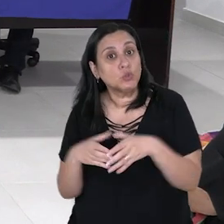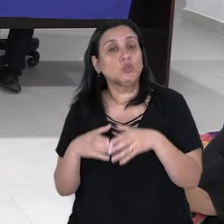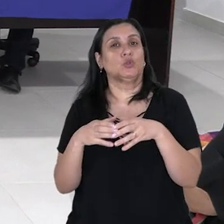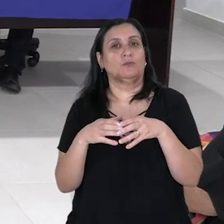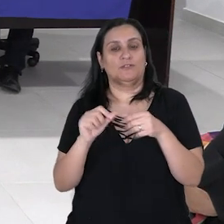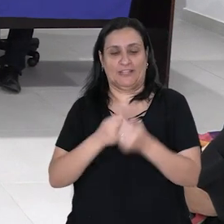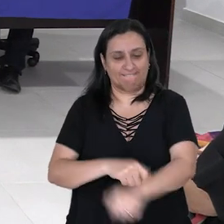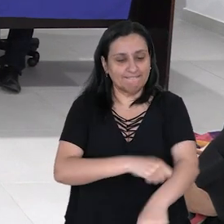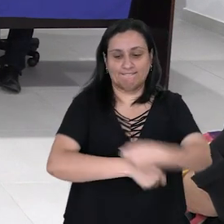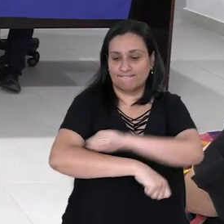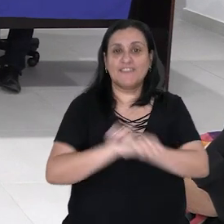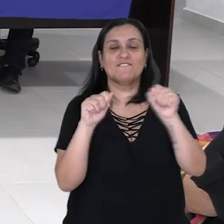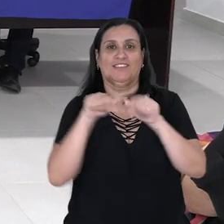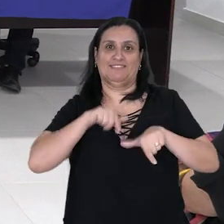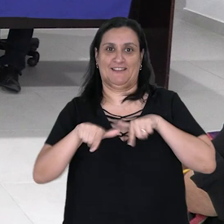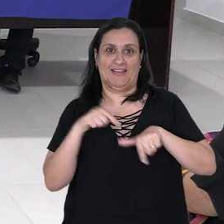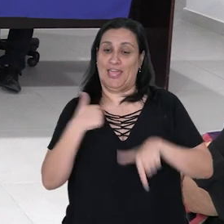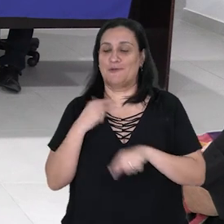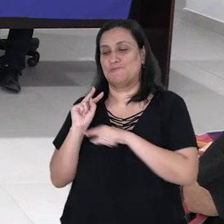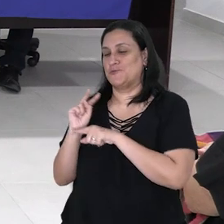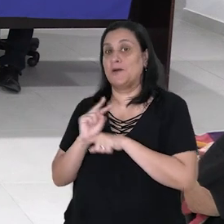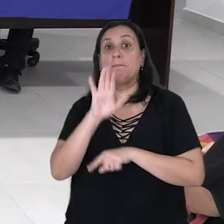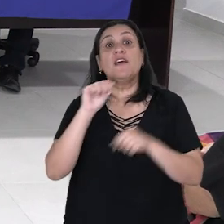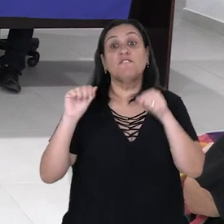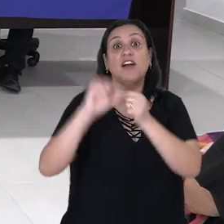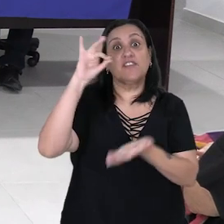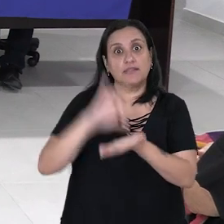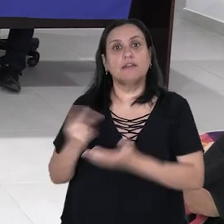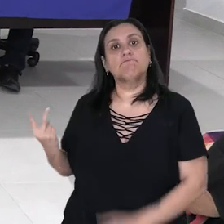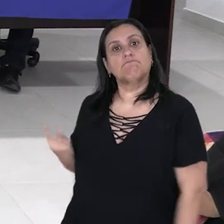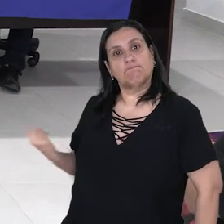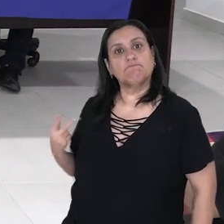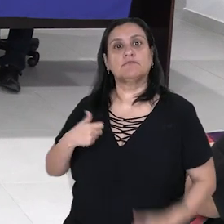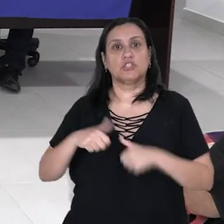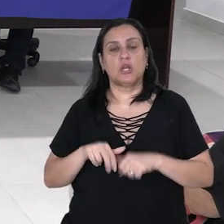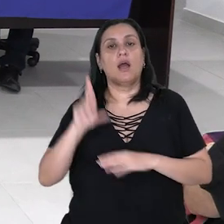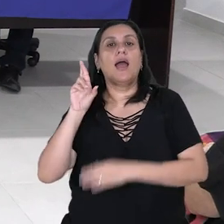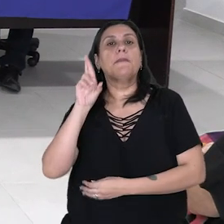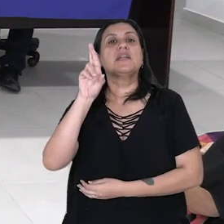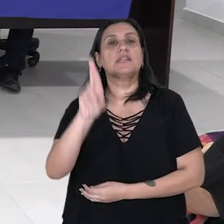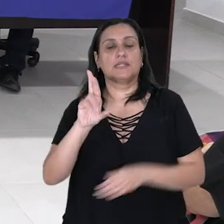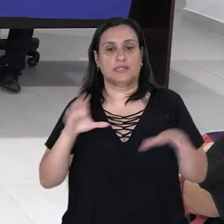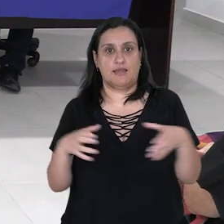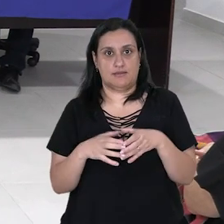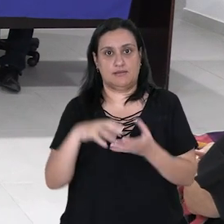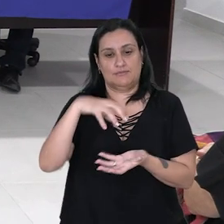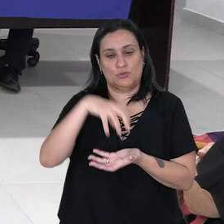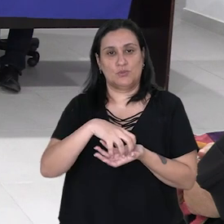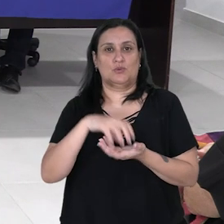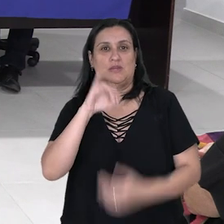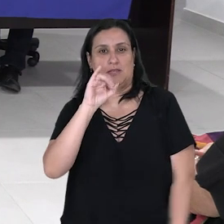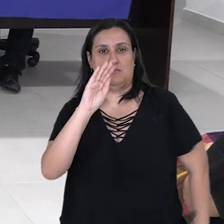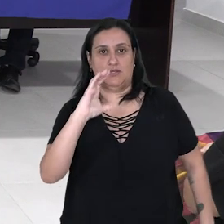né, botaram a mão na massa e fizeram, né, eu sou só a supervisora, mas quem faz mesmo são eles, que estão aqui representando toda a nossa equipe, né.